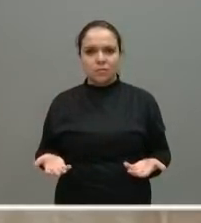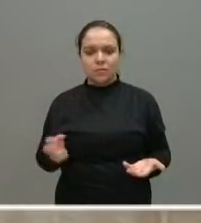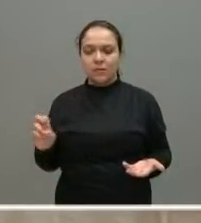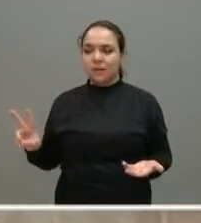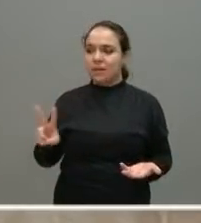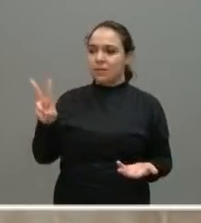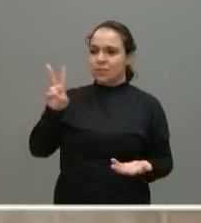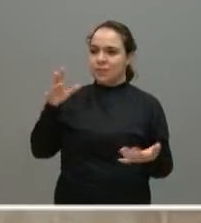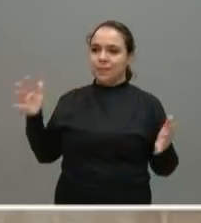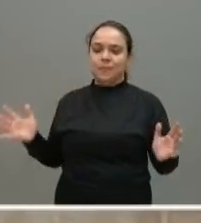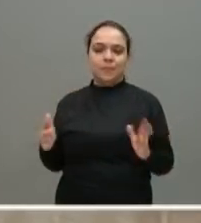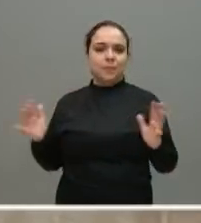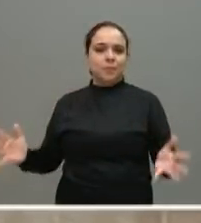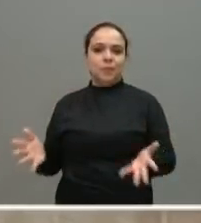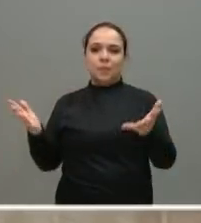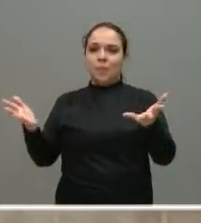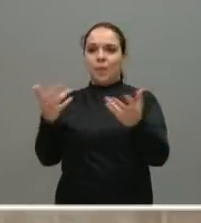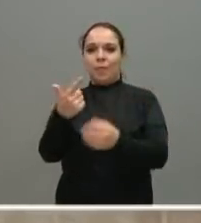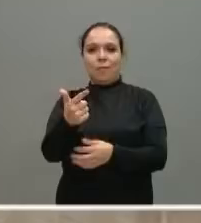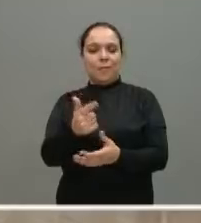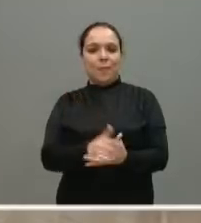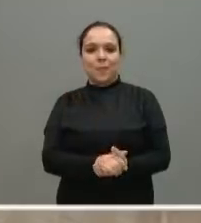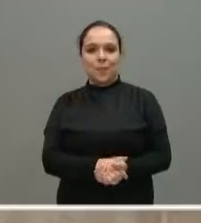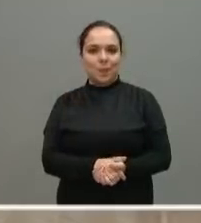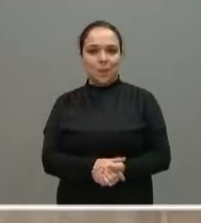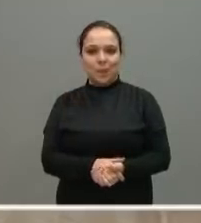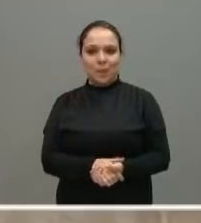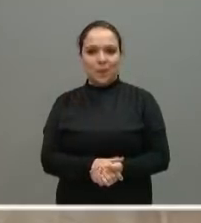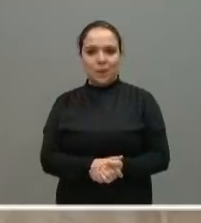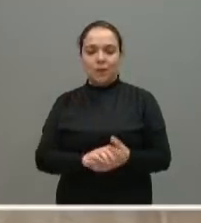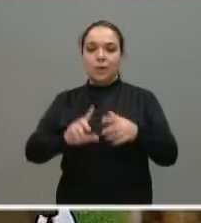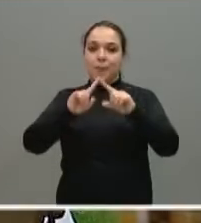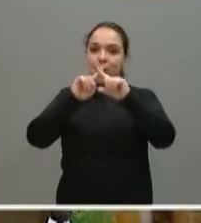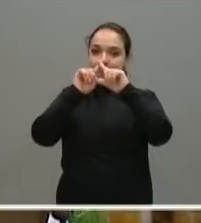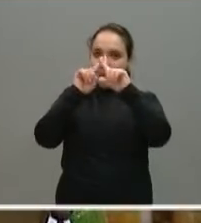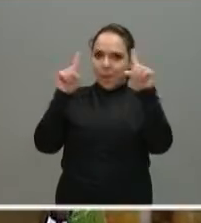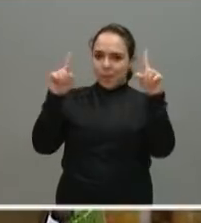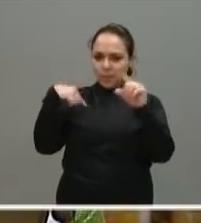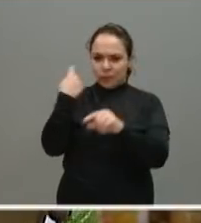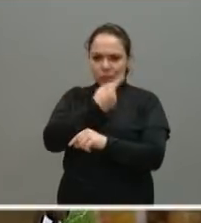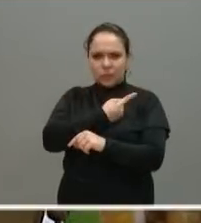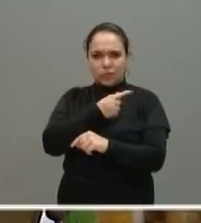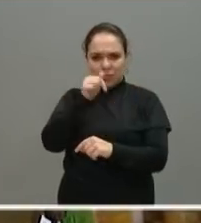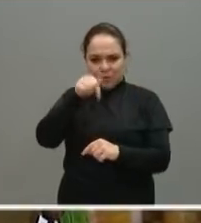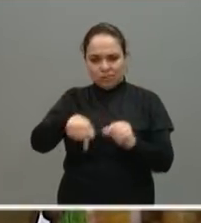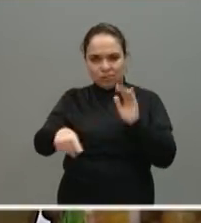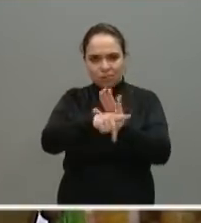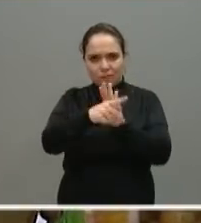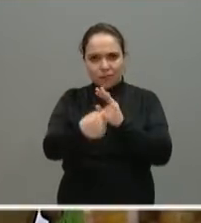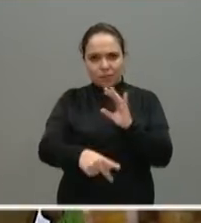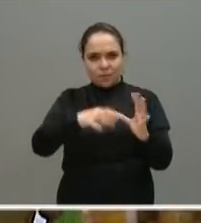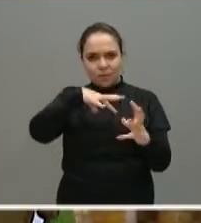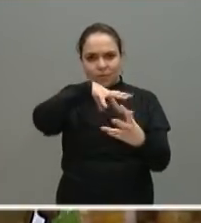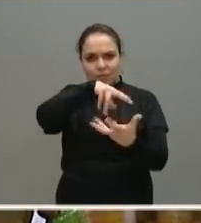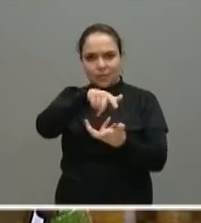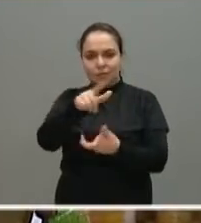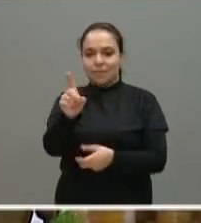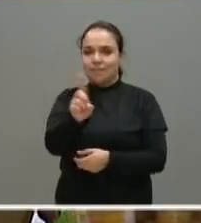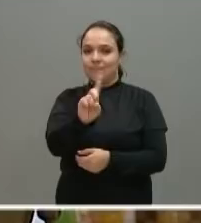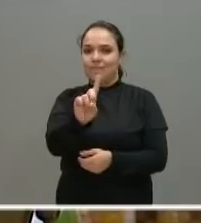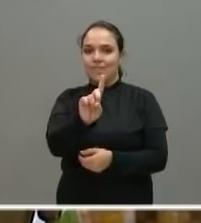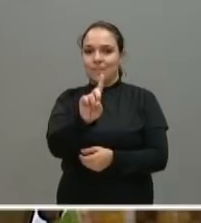Não se estimula, não se valoriza. Mas, meus irmãos, nós não somos deste mundo. Nós